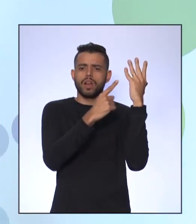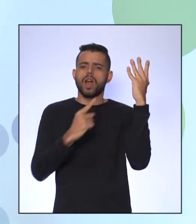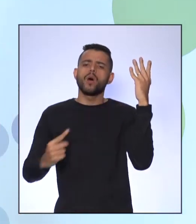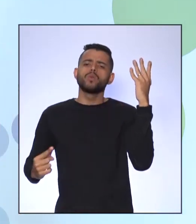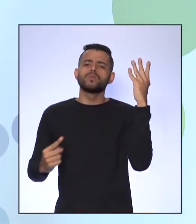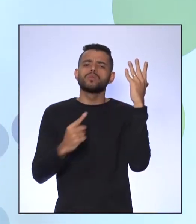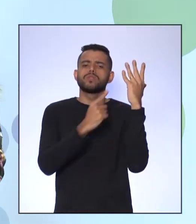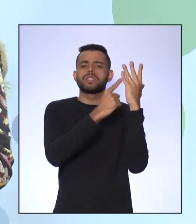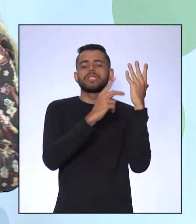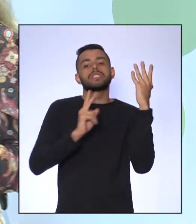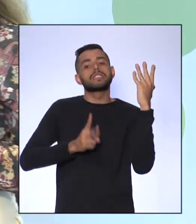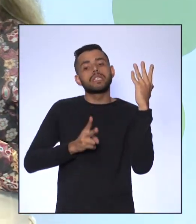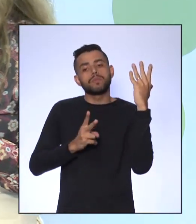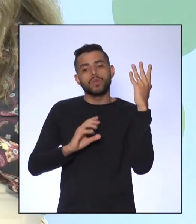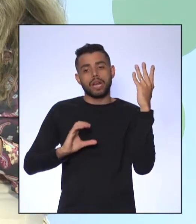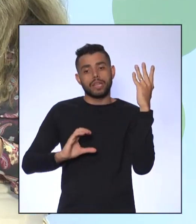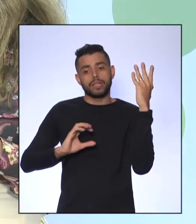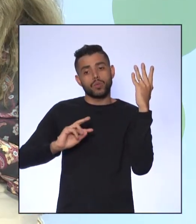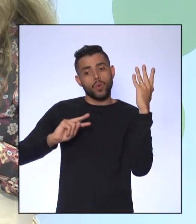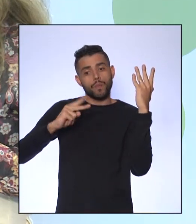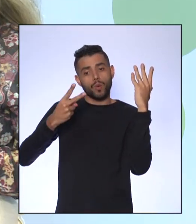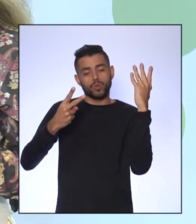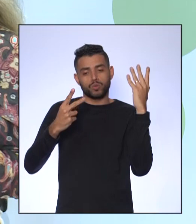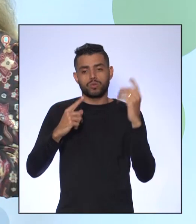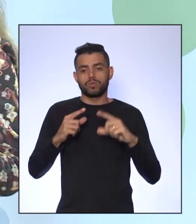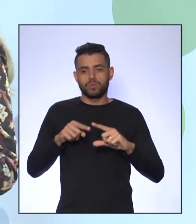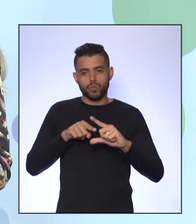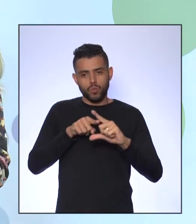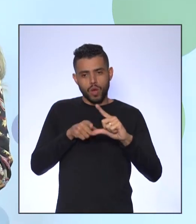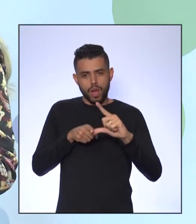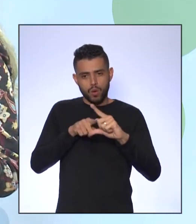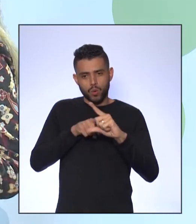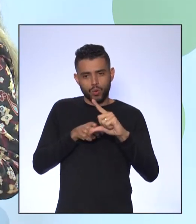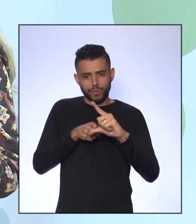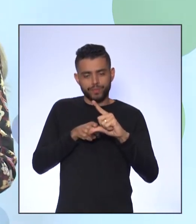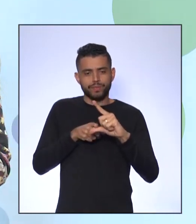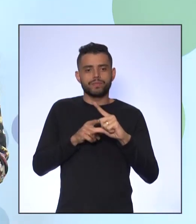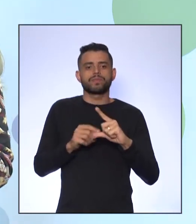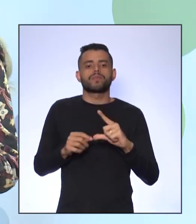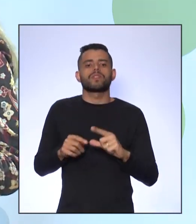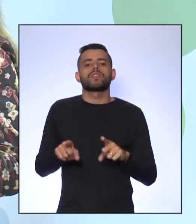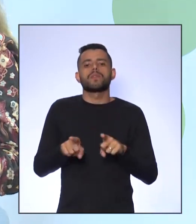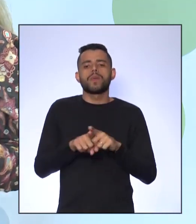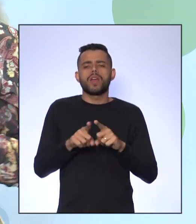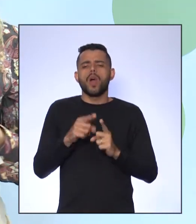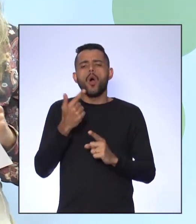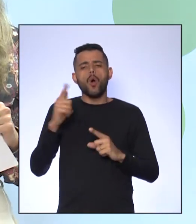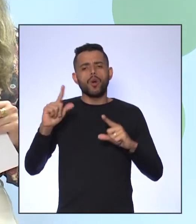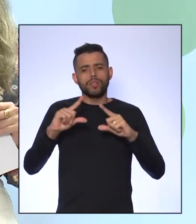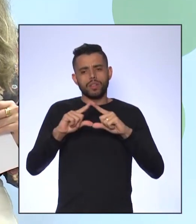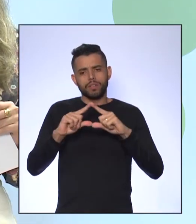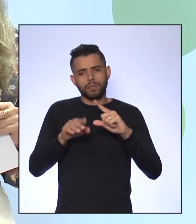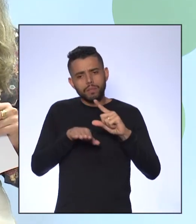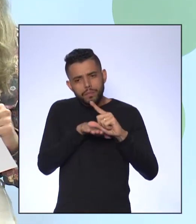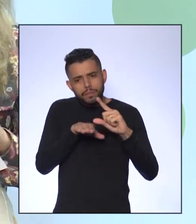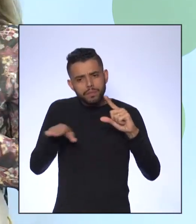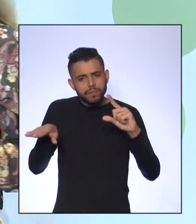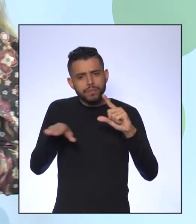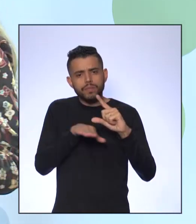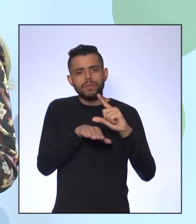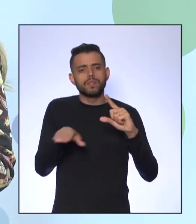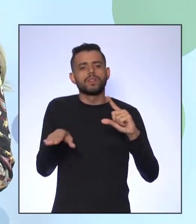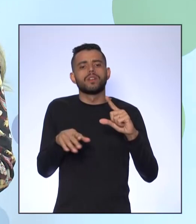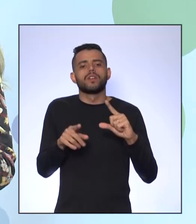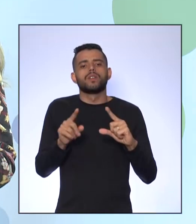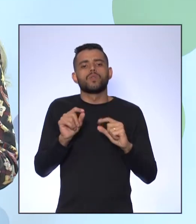o cateto oposto em relação ao ângulo, tá certo? E a outra medida que a gente tem aqui da figura, que é um dado do